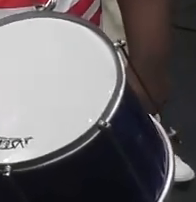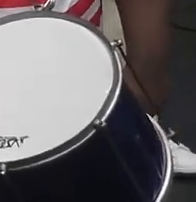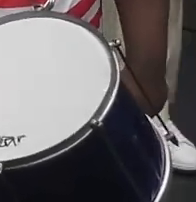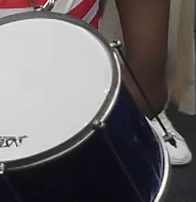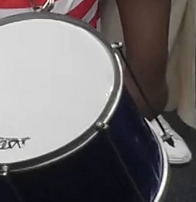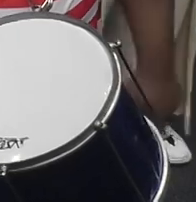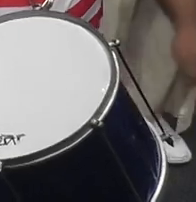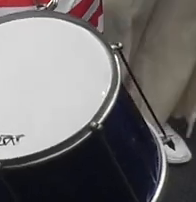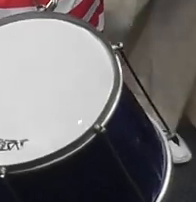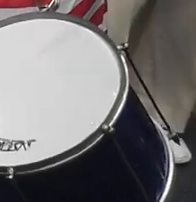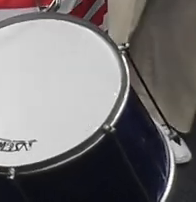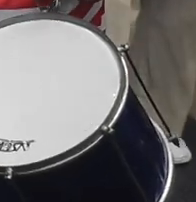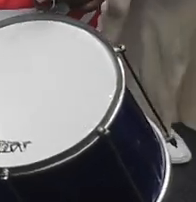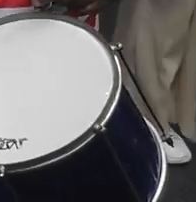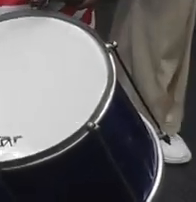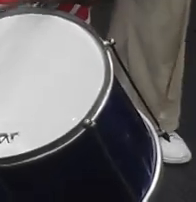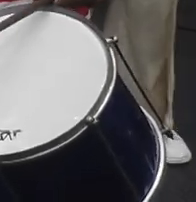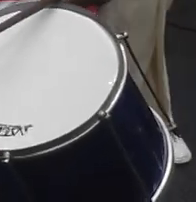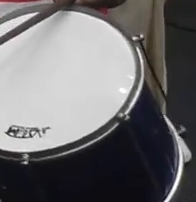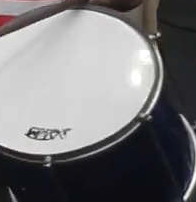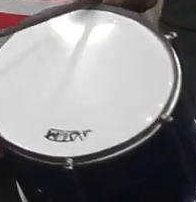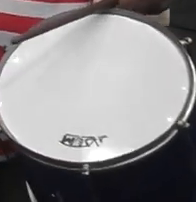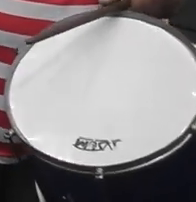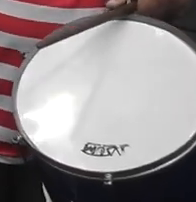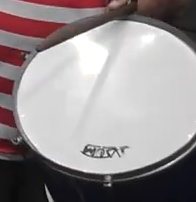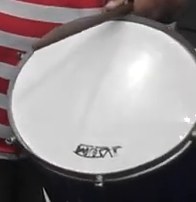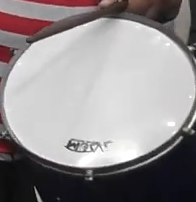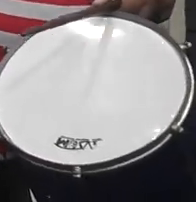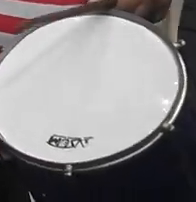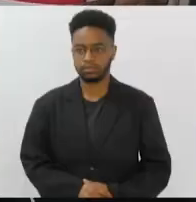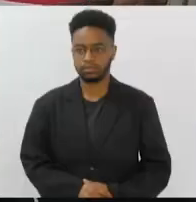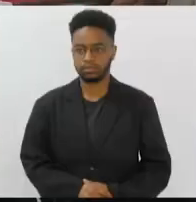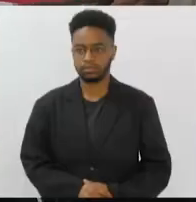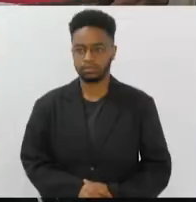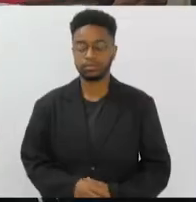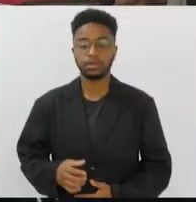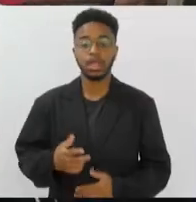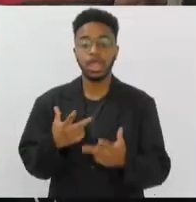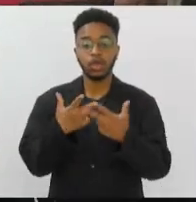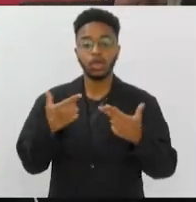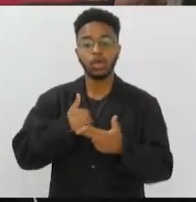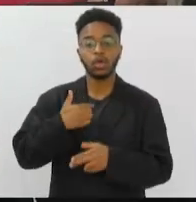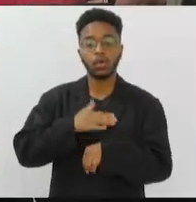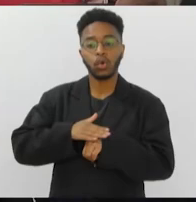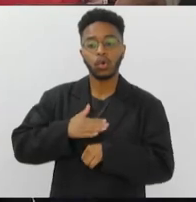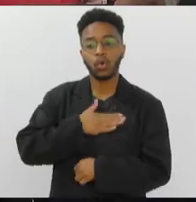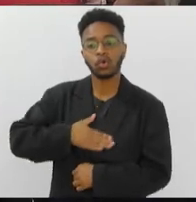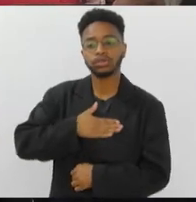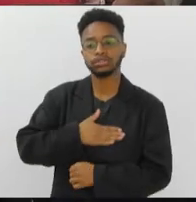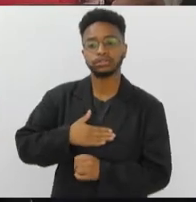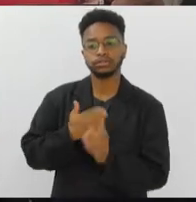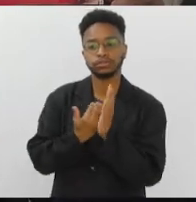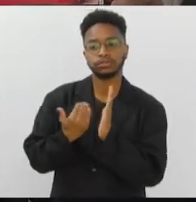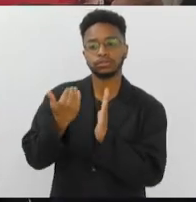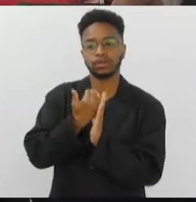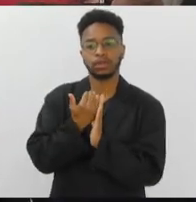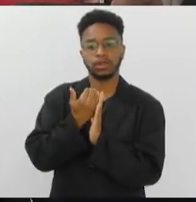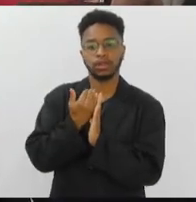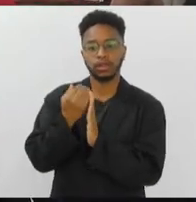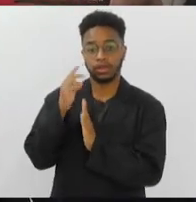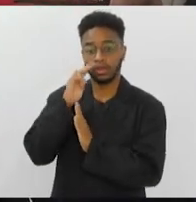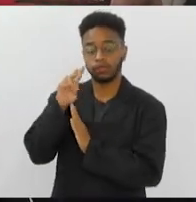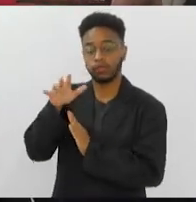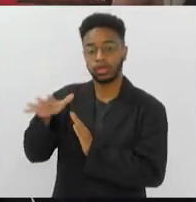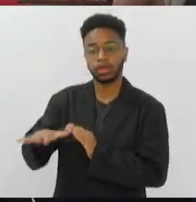praia. Por isso, a coisa que eu mais adorei no filme da Nietzsche, eu de ver, da Silveira,